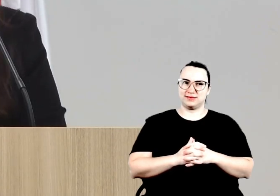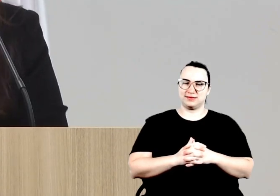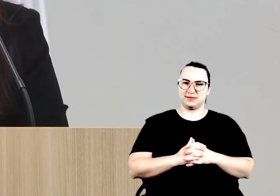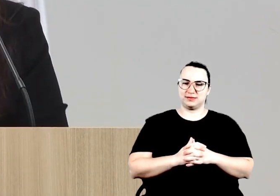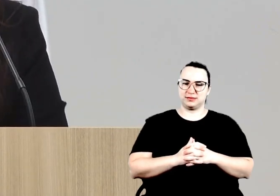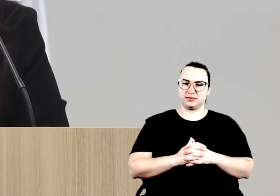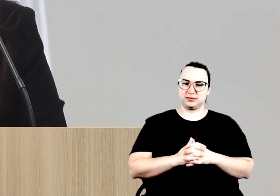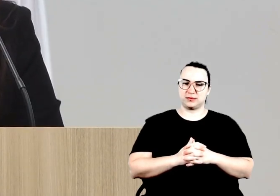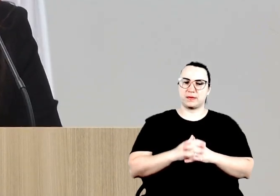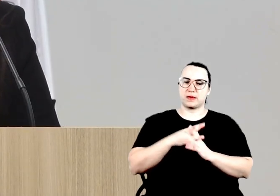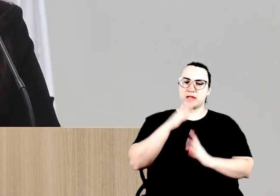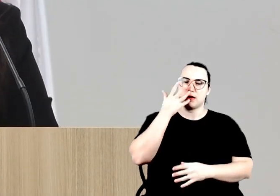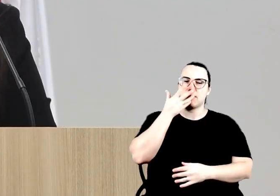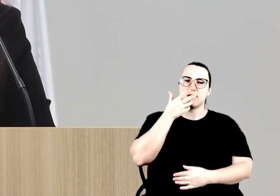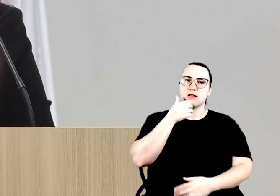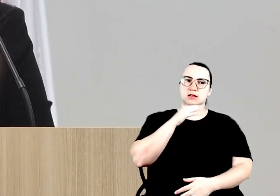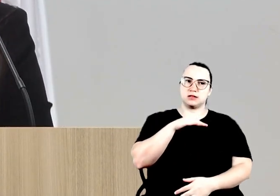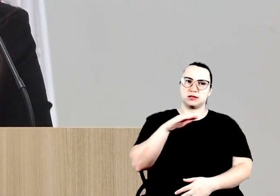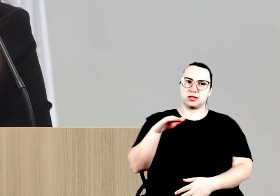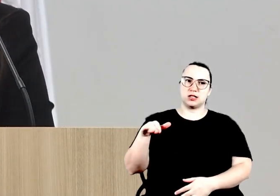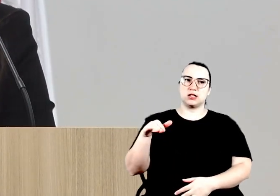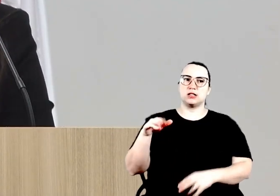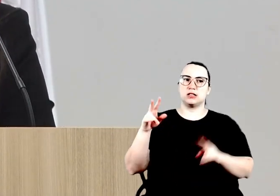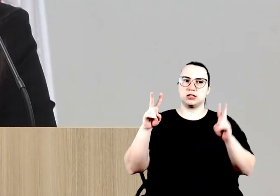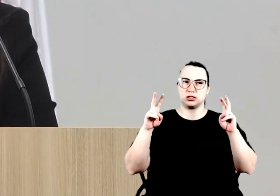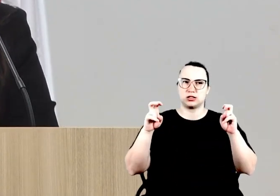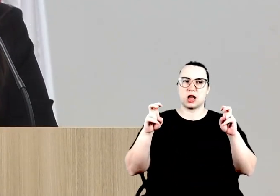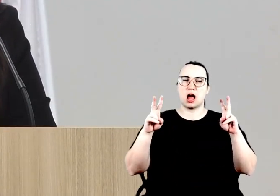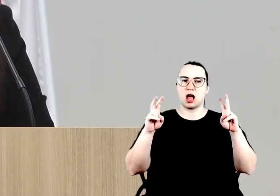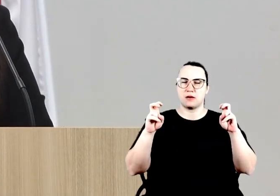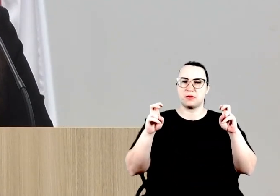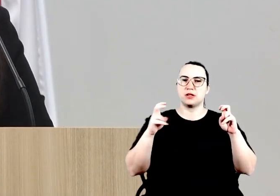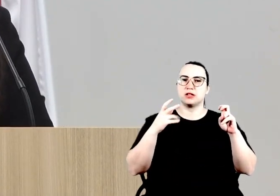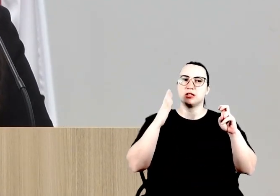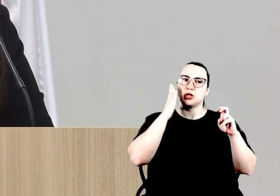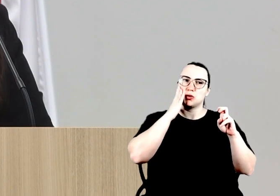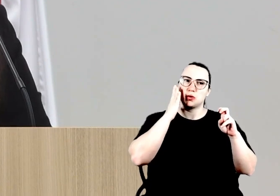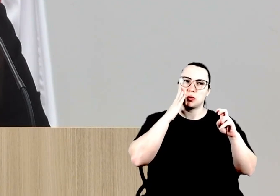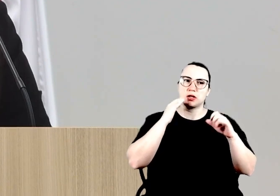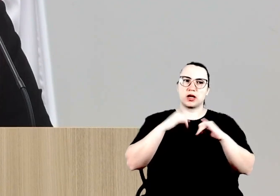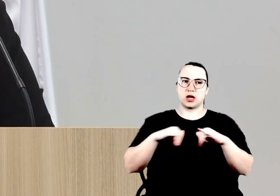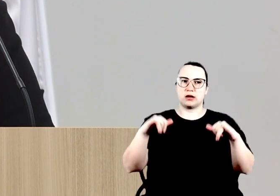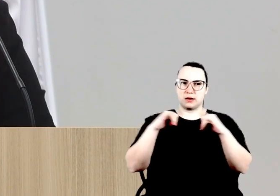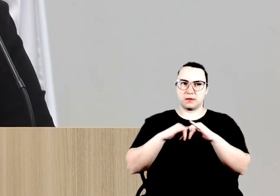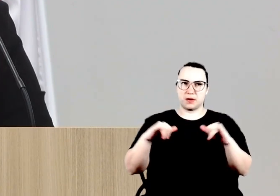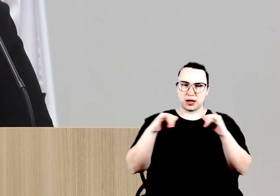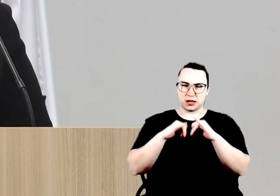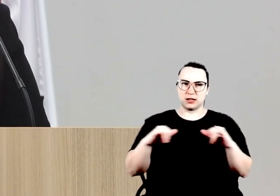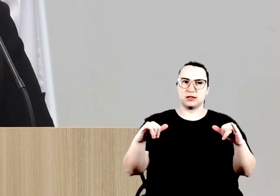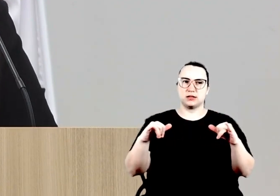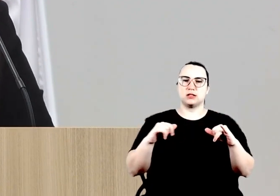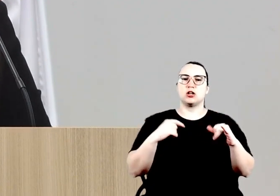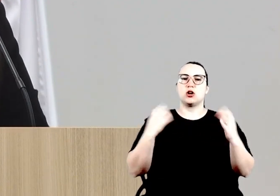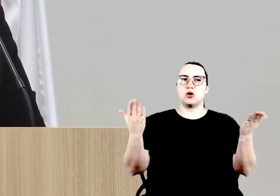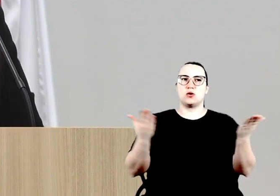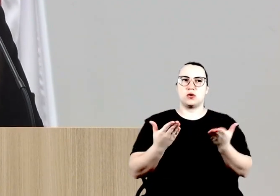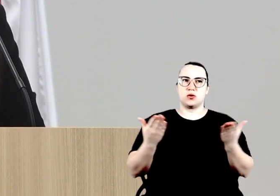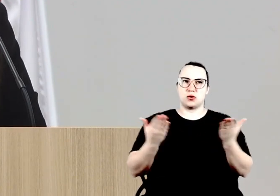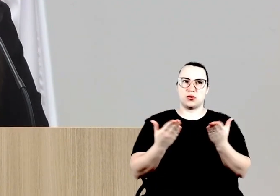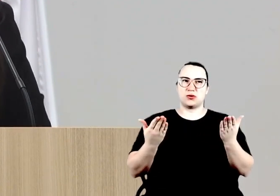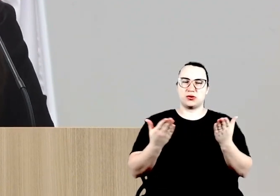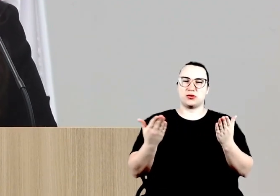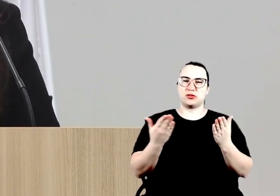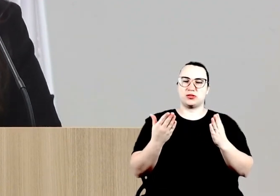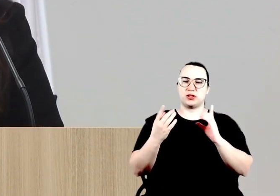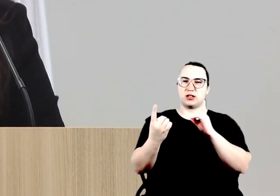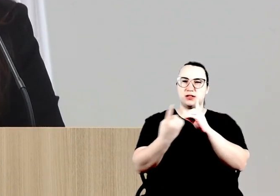As crianças sabem sobre a flor, elas sabem o que é a campanha. Hoje nós atendíamos uma adolescente que nós